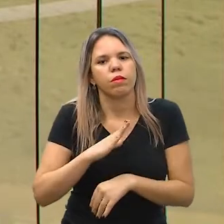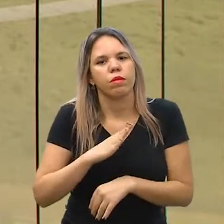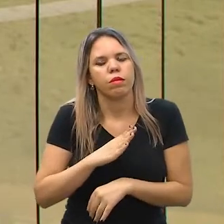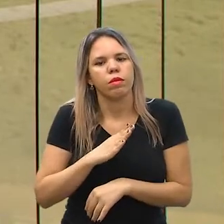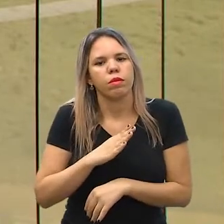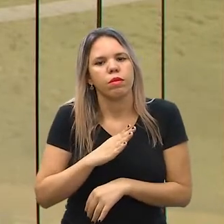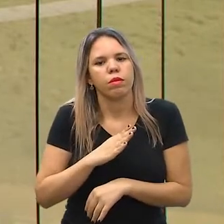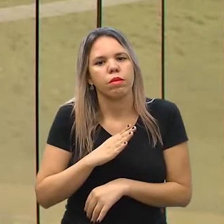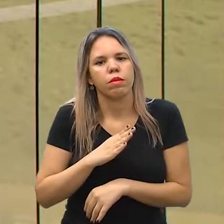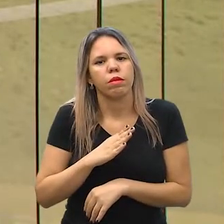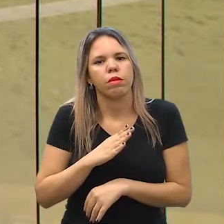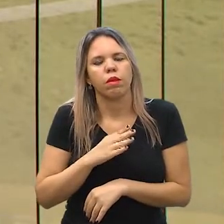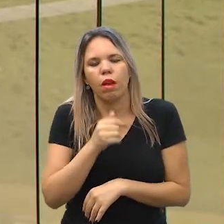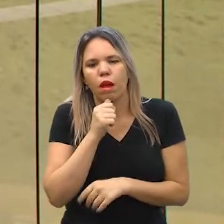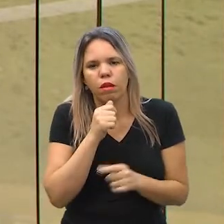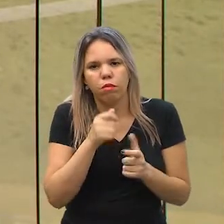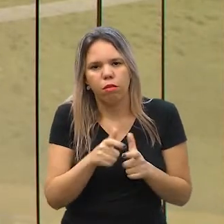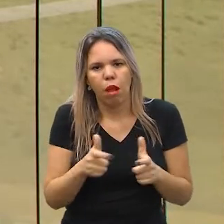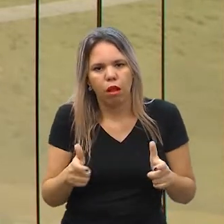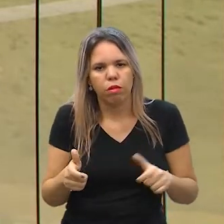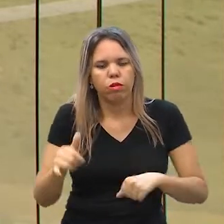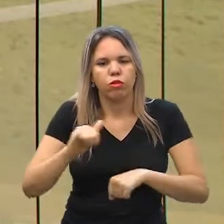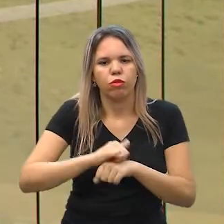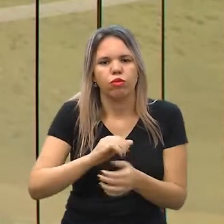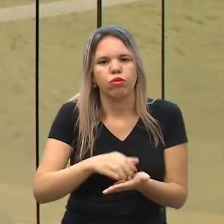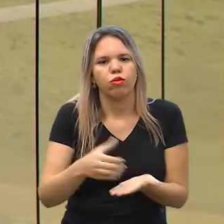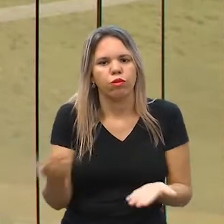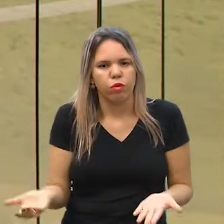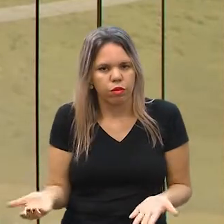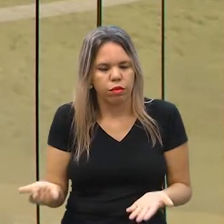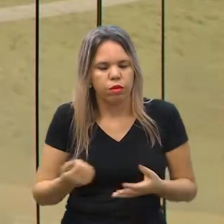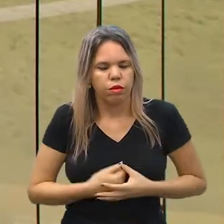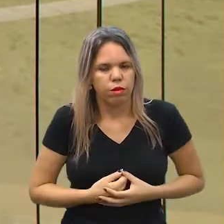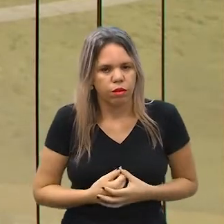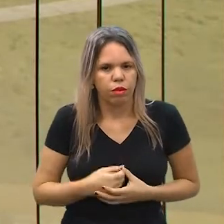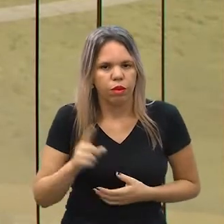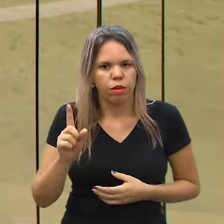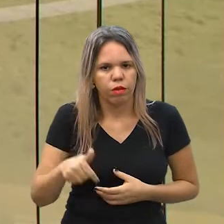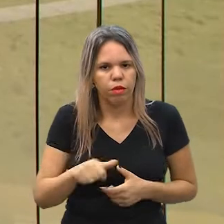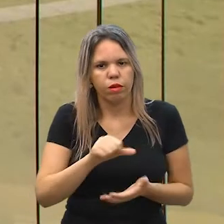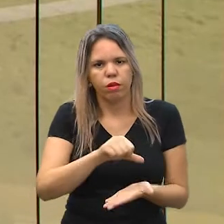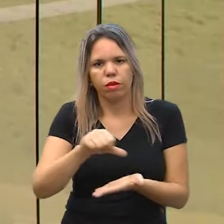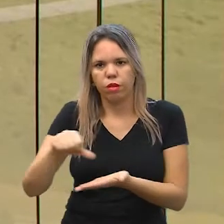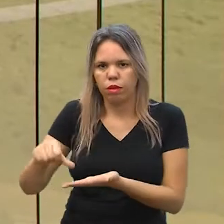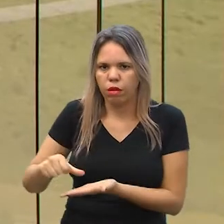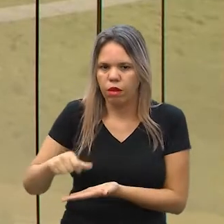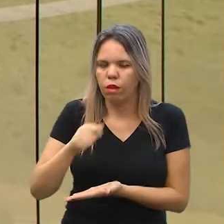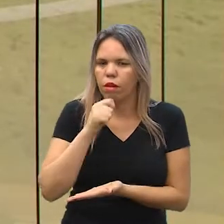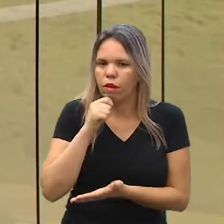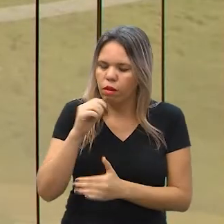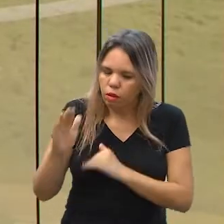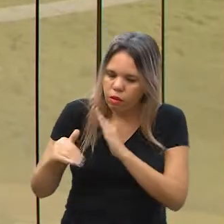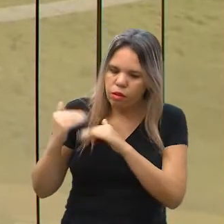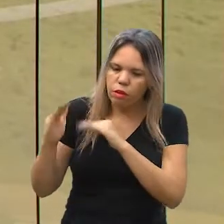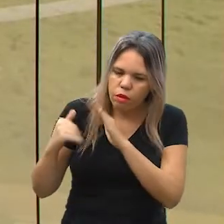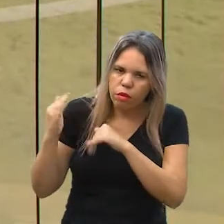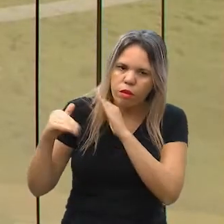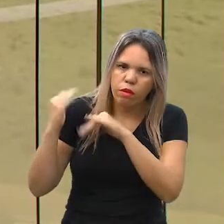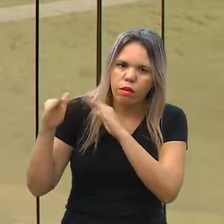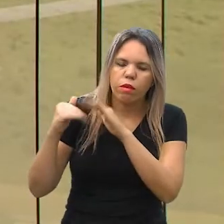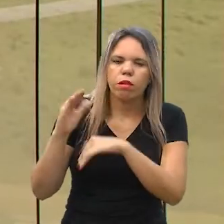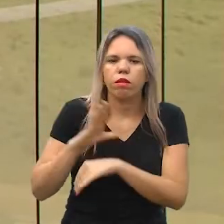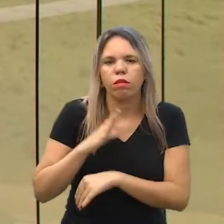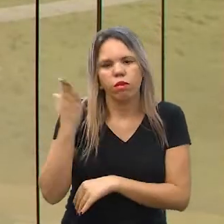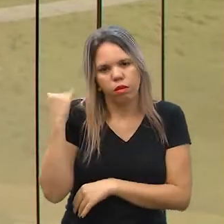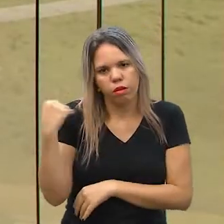desenvolver na cidade. Nós estávamos em pleno crescimento com o Aeroporto Internacional de Viracopos, é uma das regiões ainda em desenvolvimento